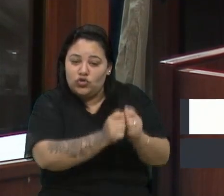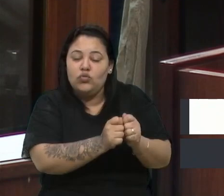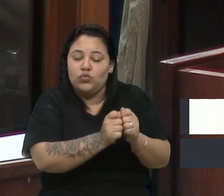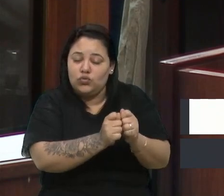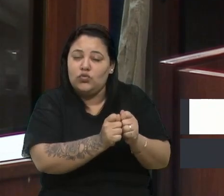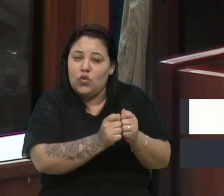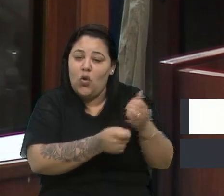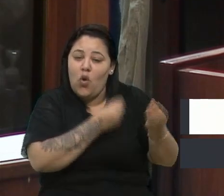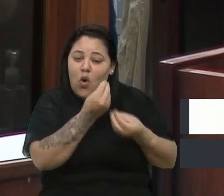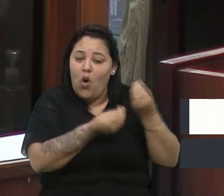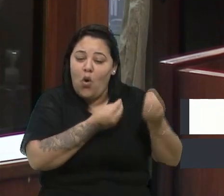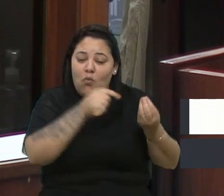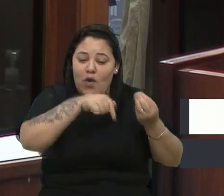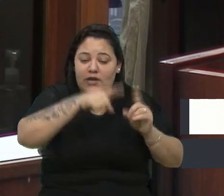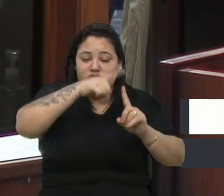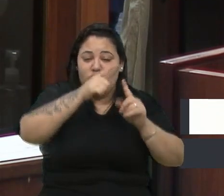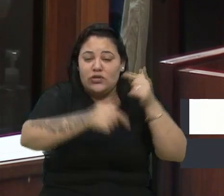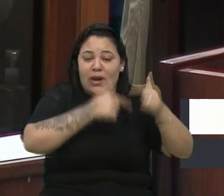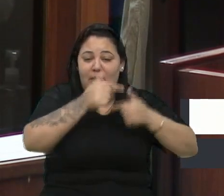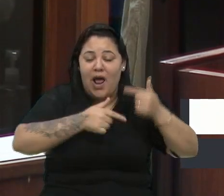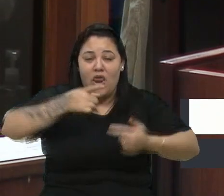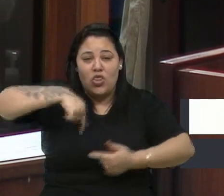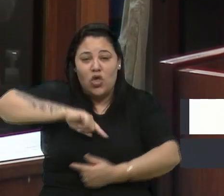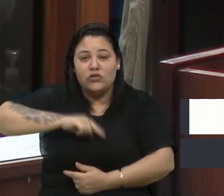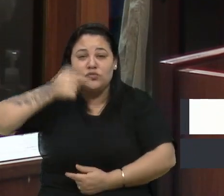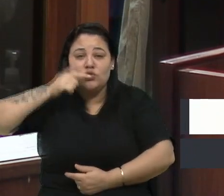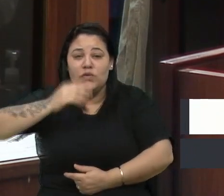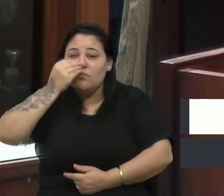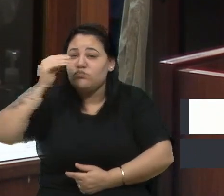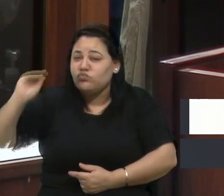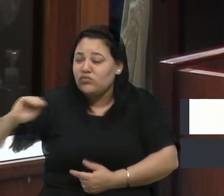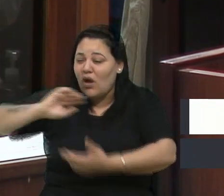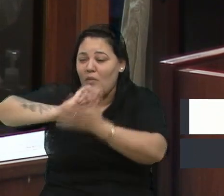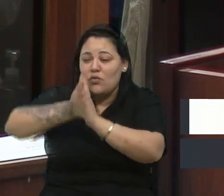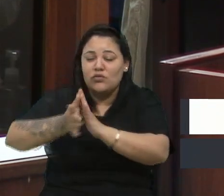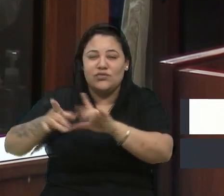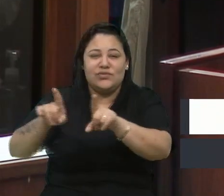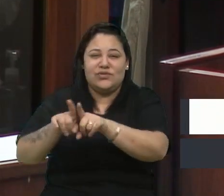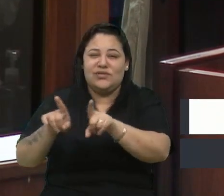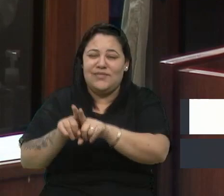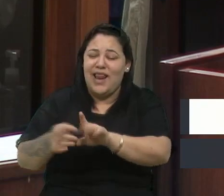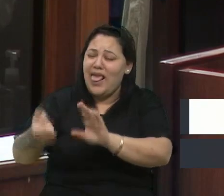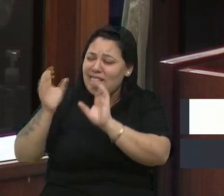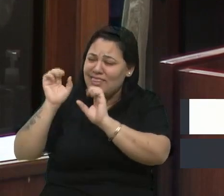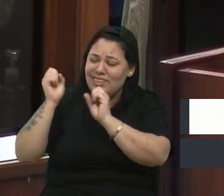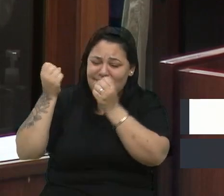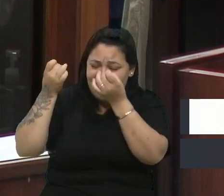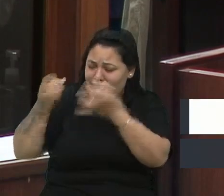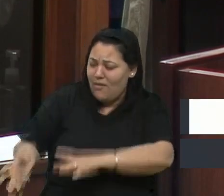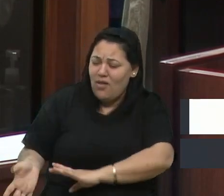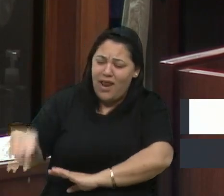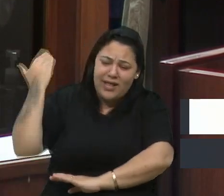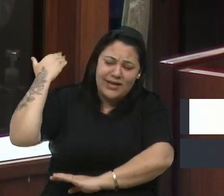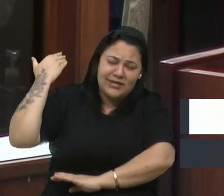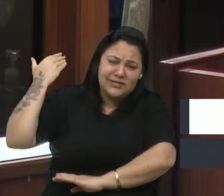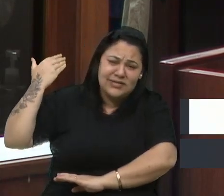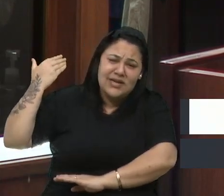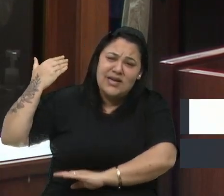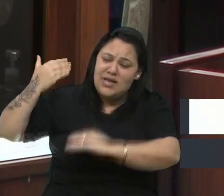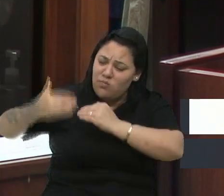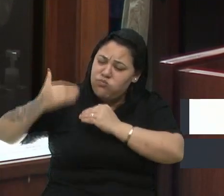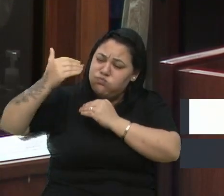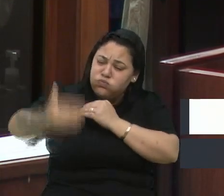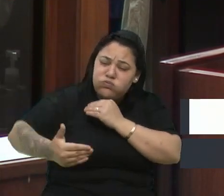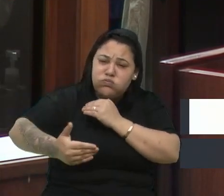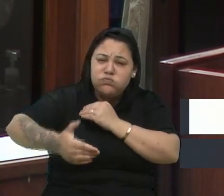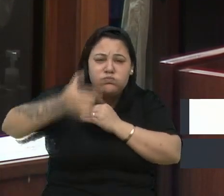mecanismos como esse é que vamos deixar o preconceito e a intolerância no passado e construir uma sociedade mais